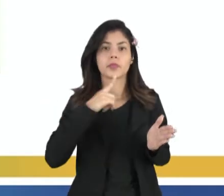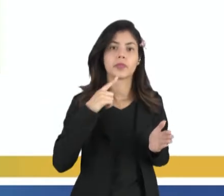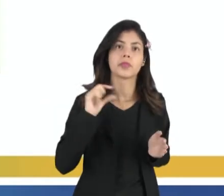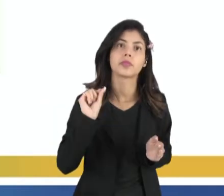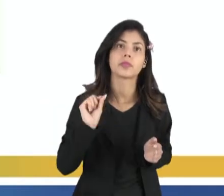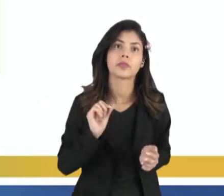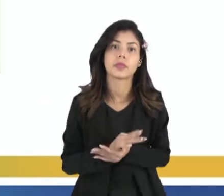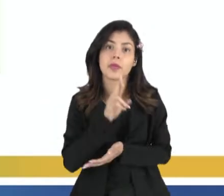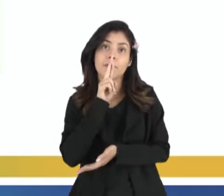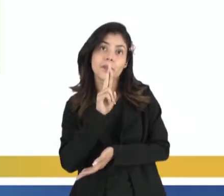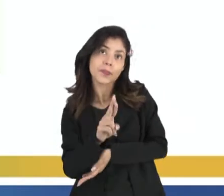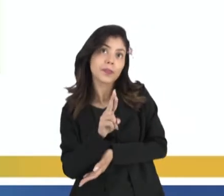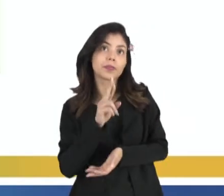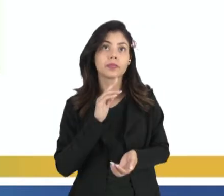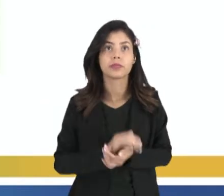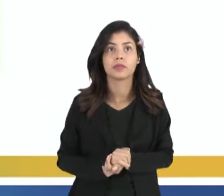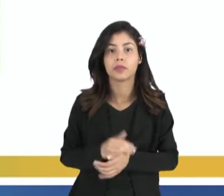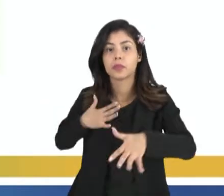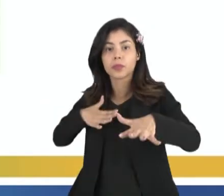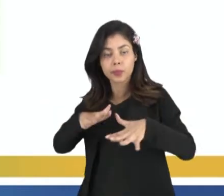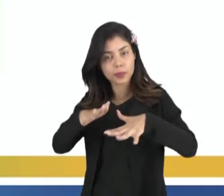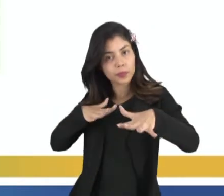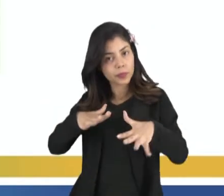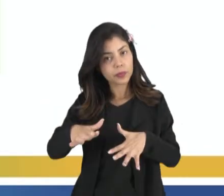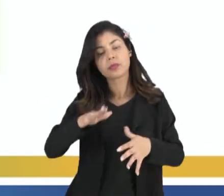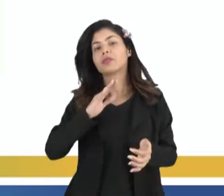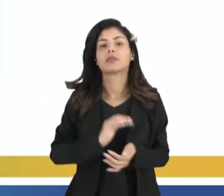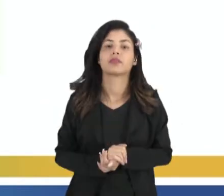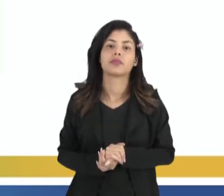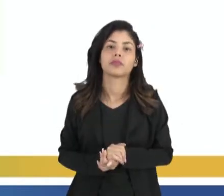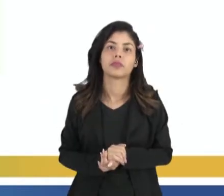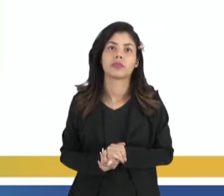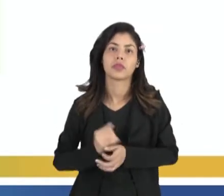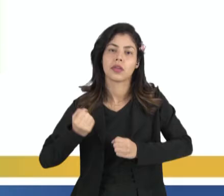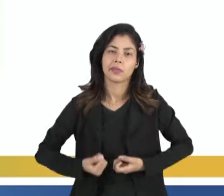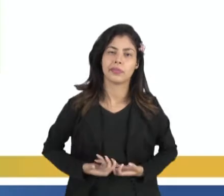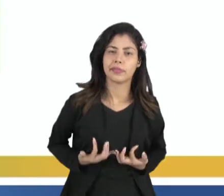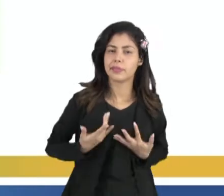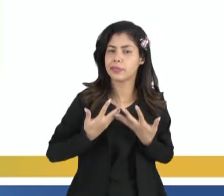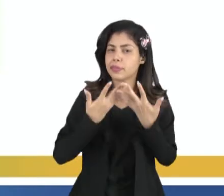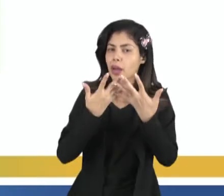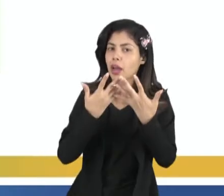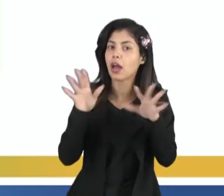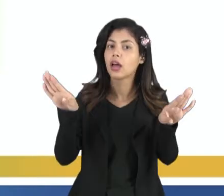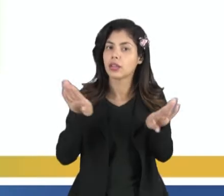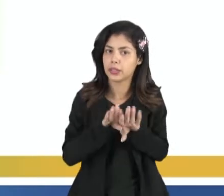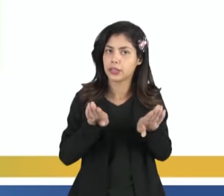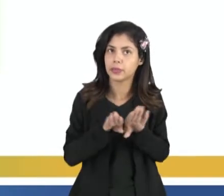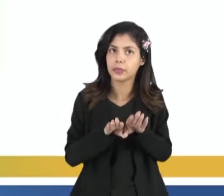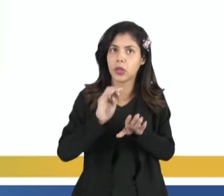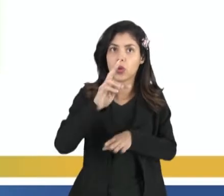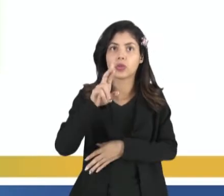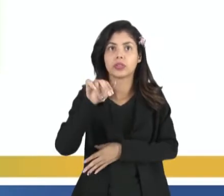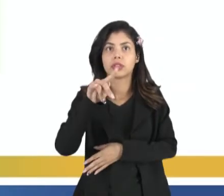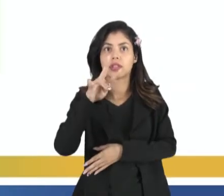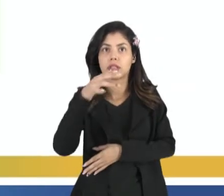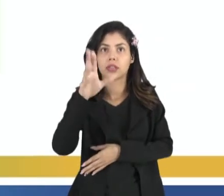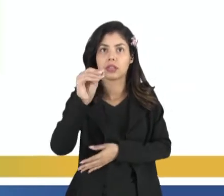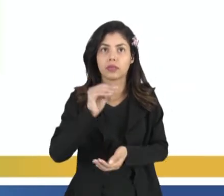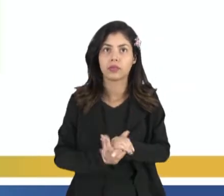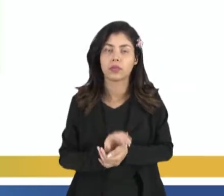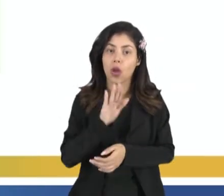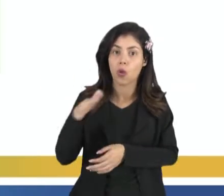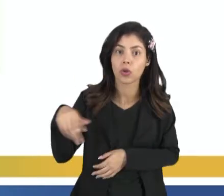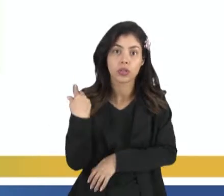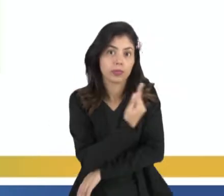ter aí resposta na forma de movimentos, na forma de sensações ou até mesmo na forma de constatações. Quando a